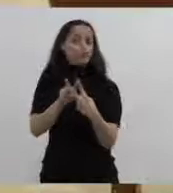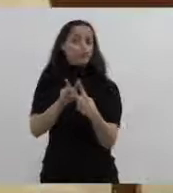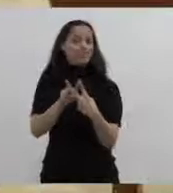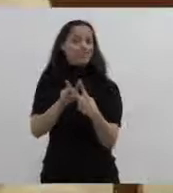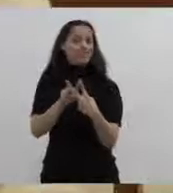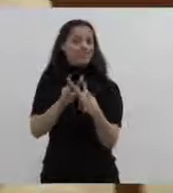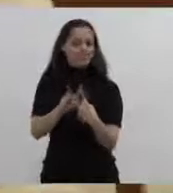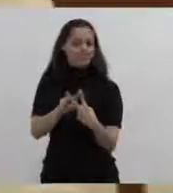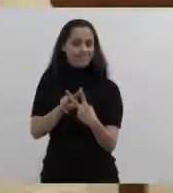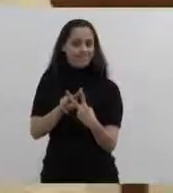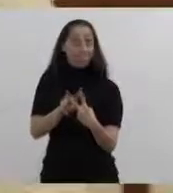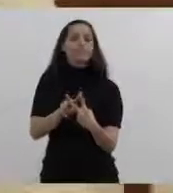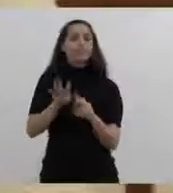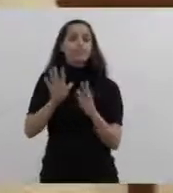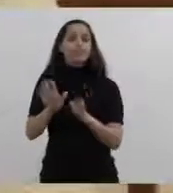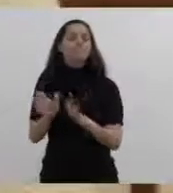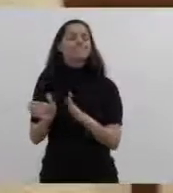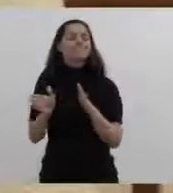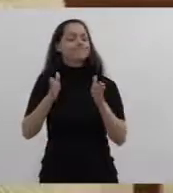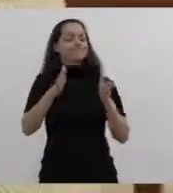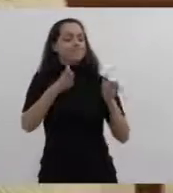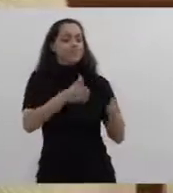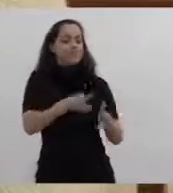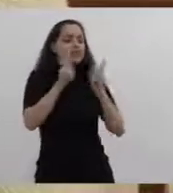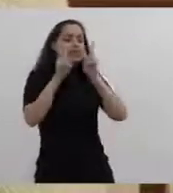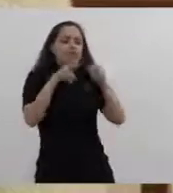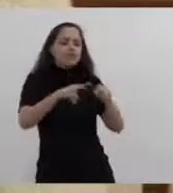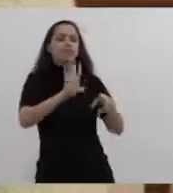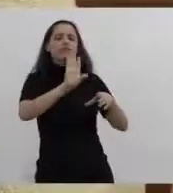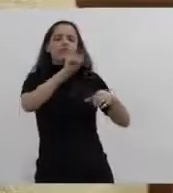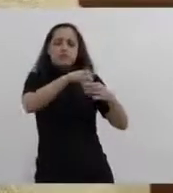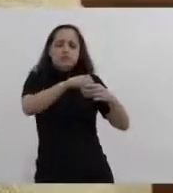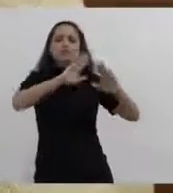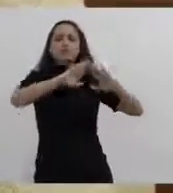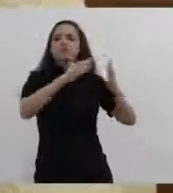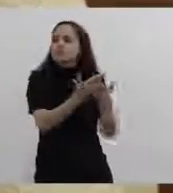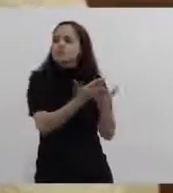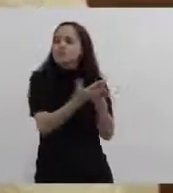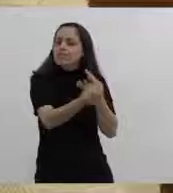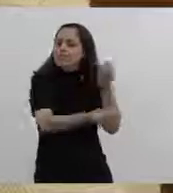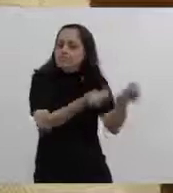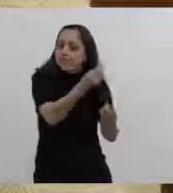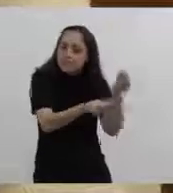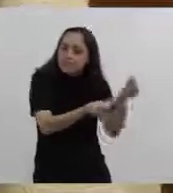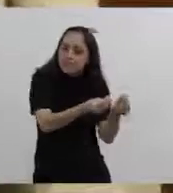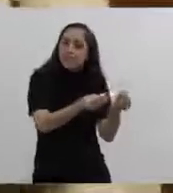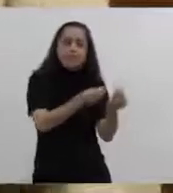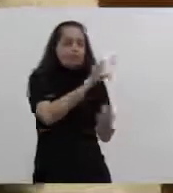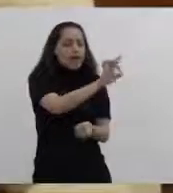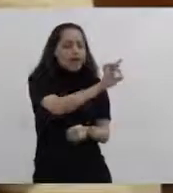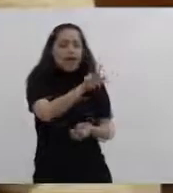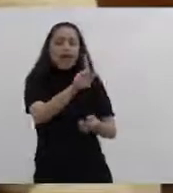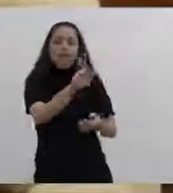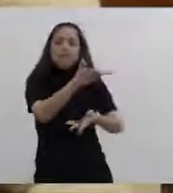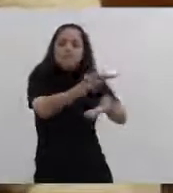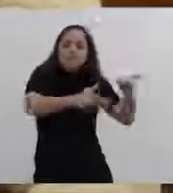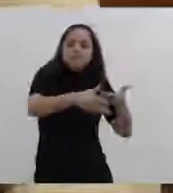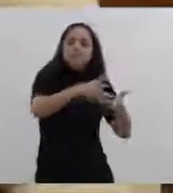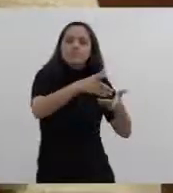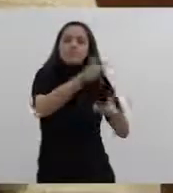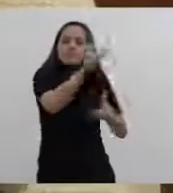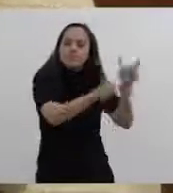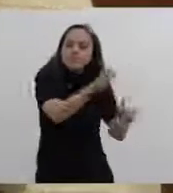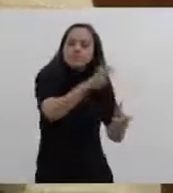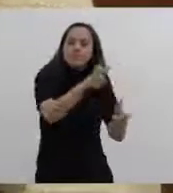nesse momento em duas questões. Por um lado, ver o que acontece dentro das instituições, como estamos trabalhando com o coletivo docente, o